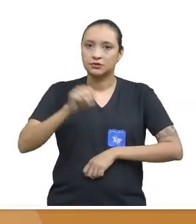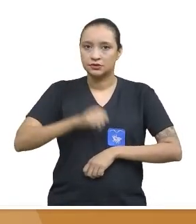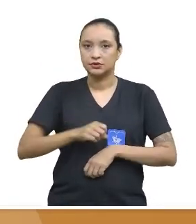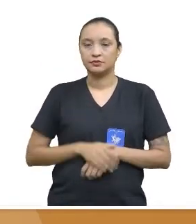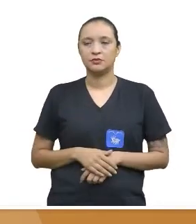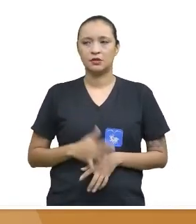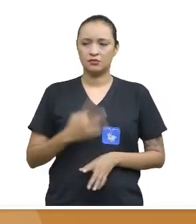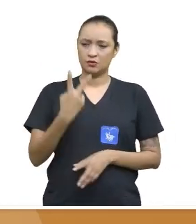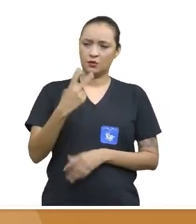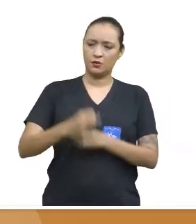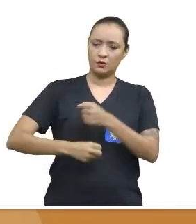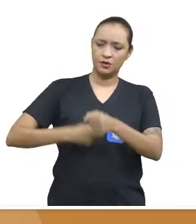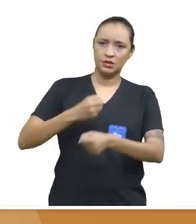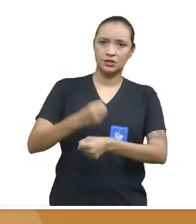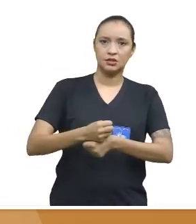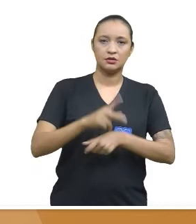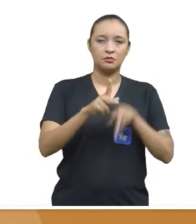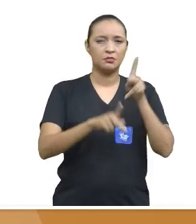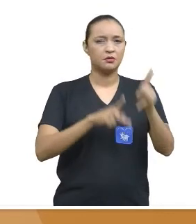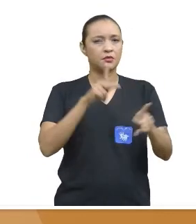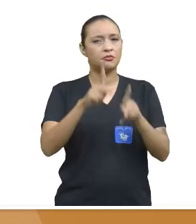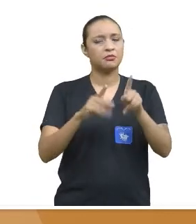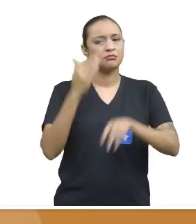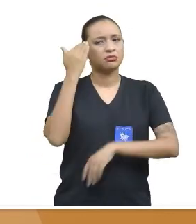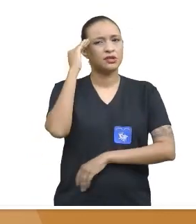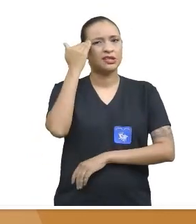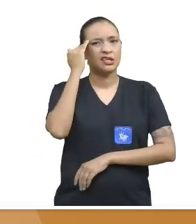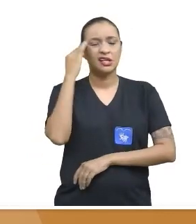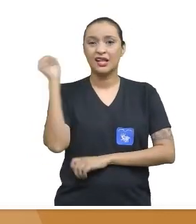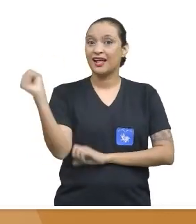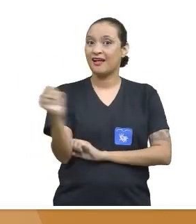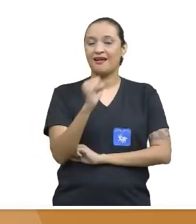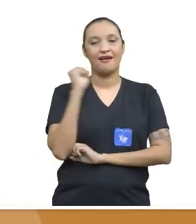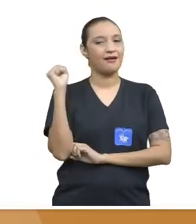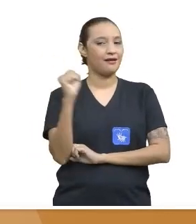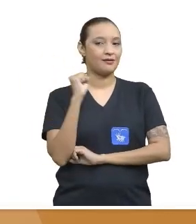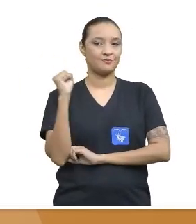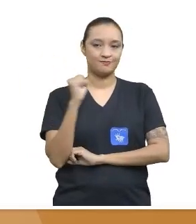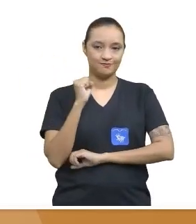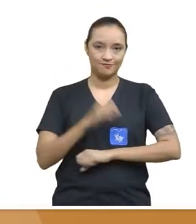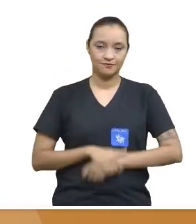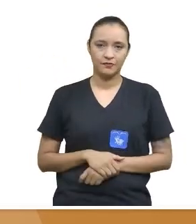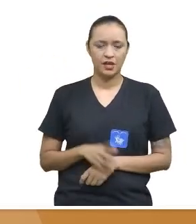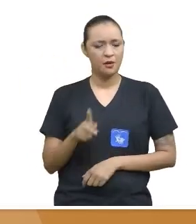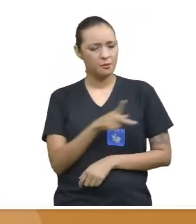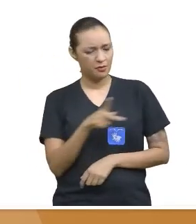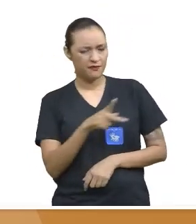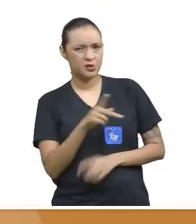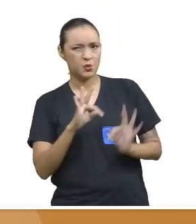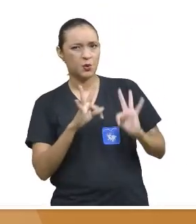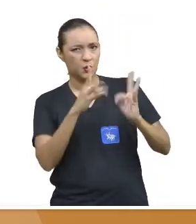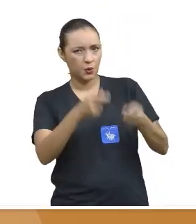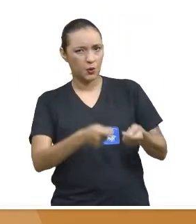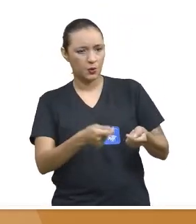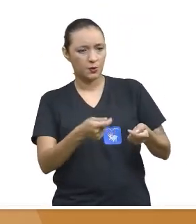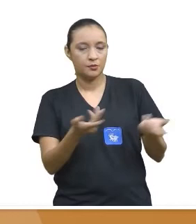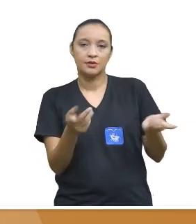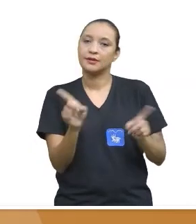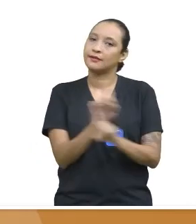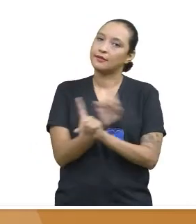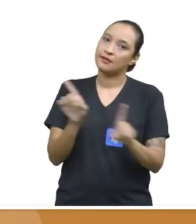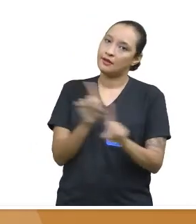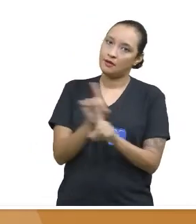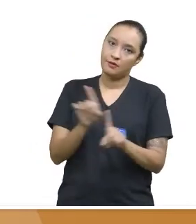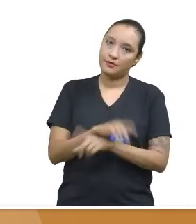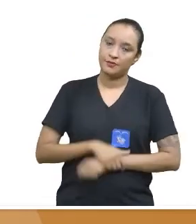anos para que a população começasse a entender a gravidade. Professora, era toda a população? Não. Torno a